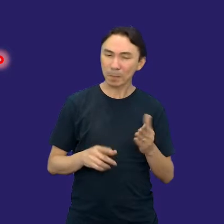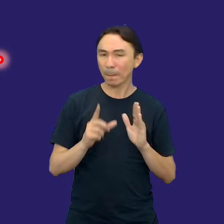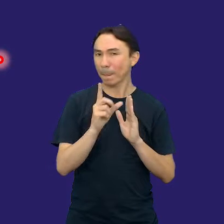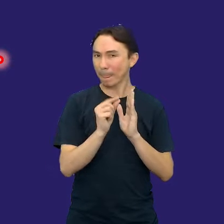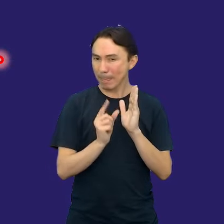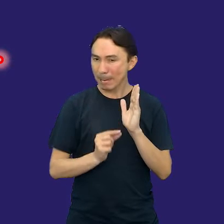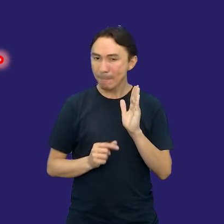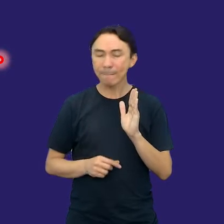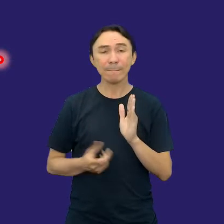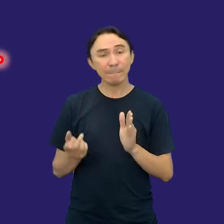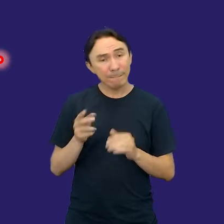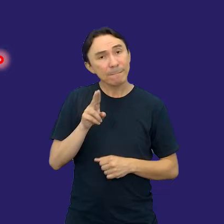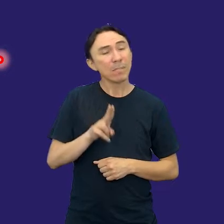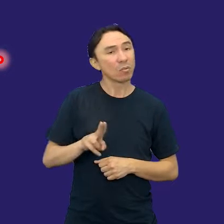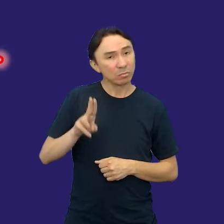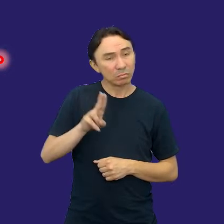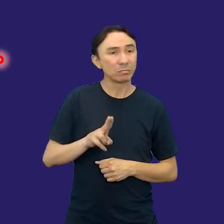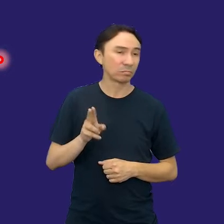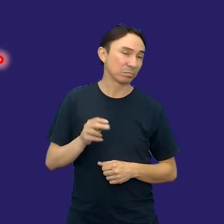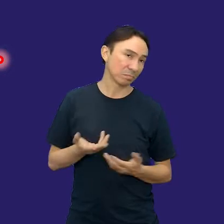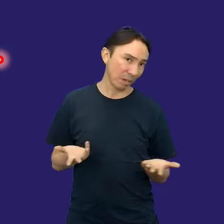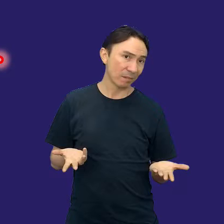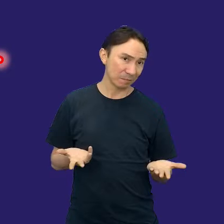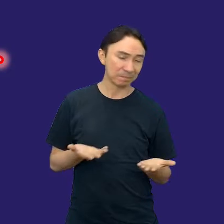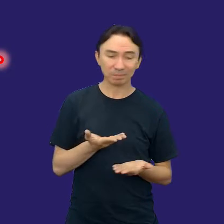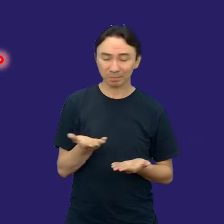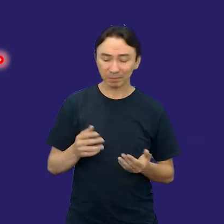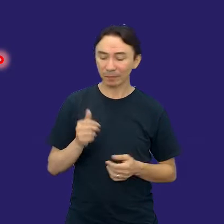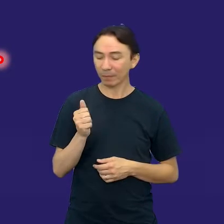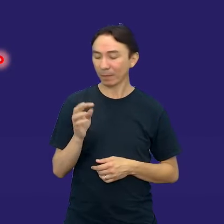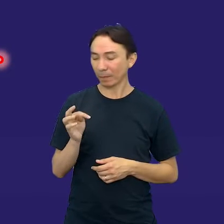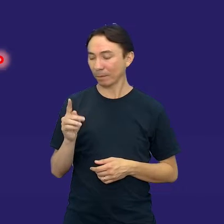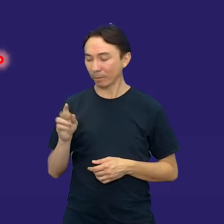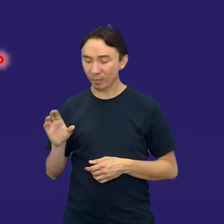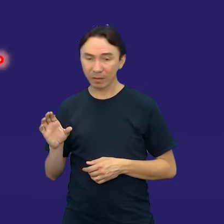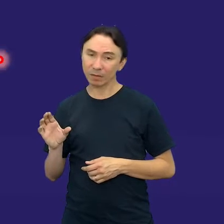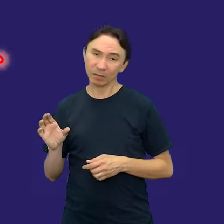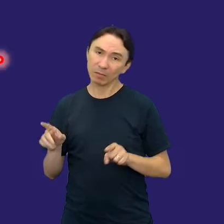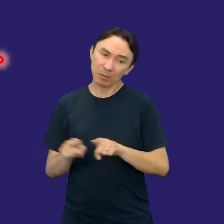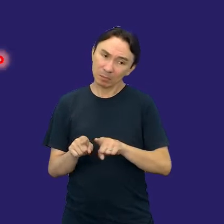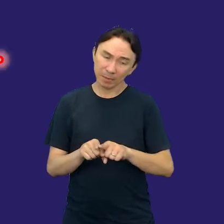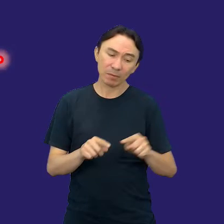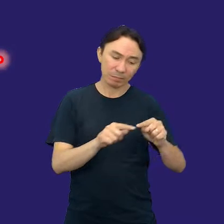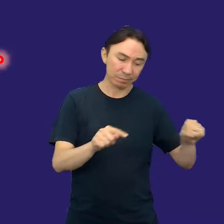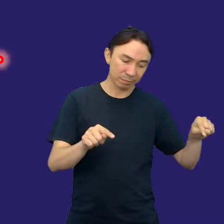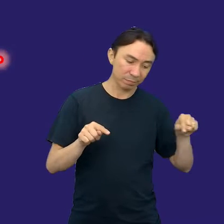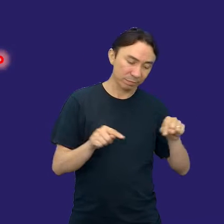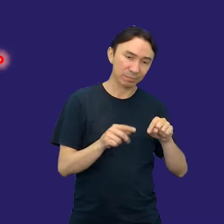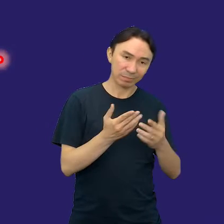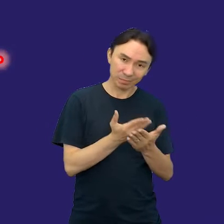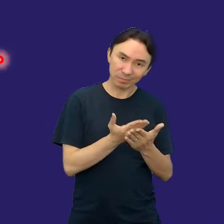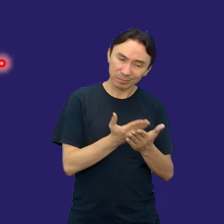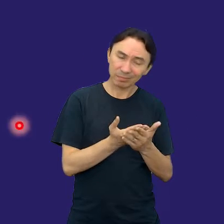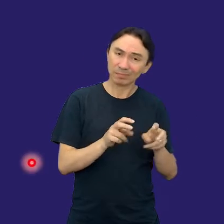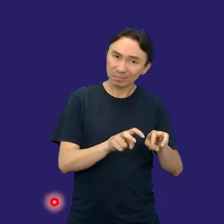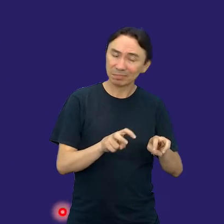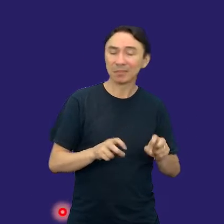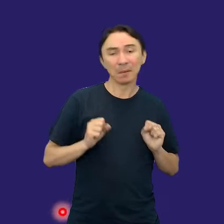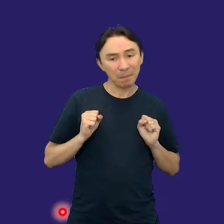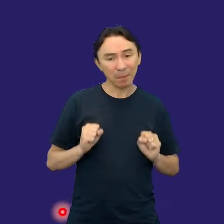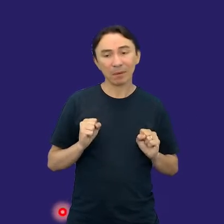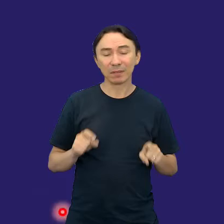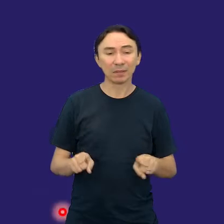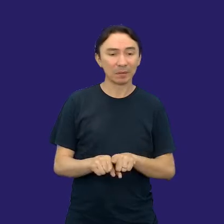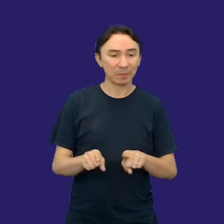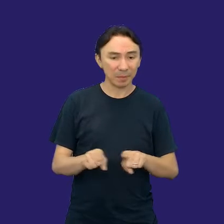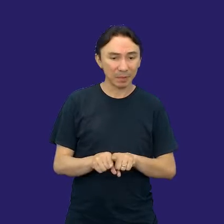para utilização em nossas formações e em sala de aula também. Bom, o nosso roteiro formativo do quarto